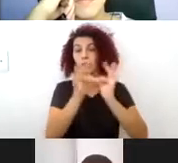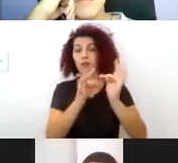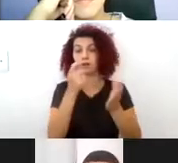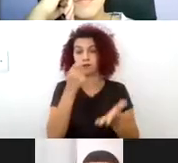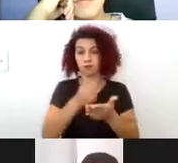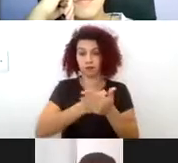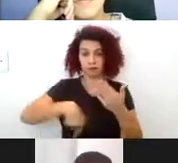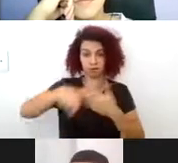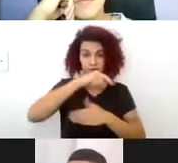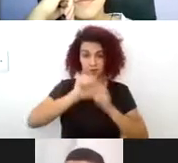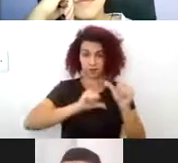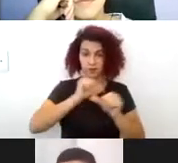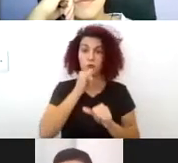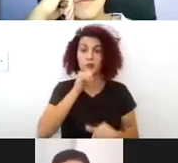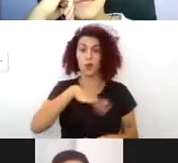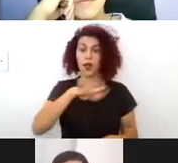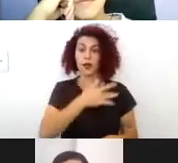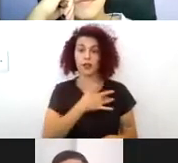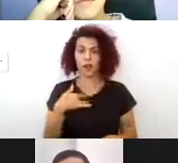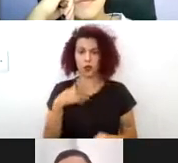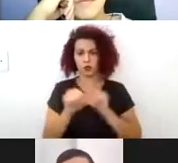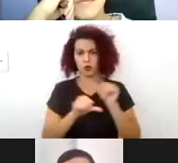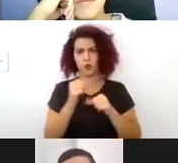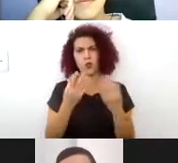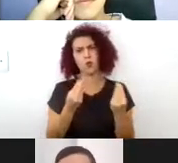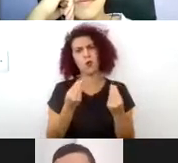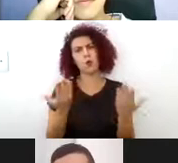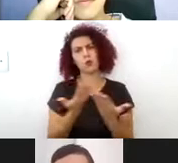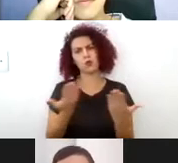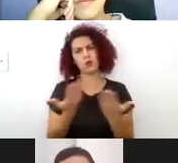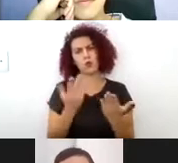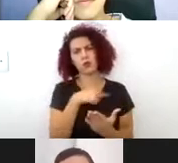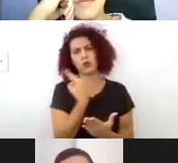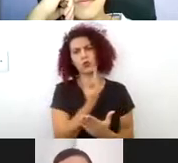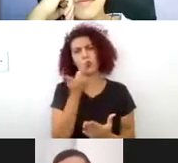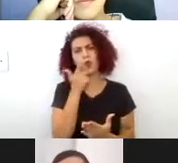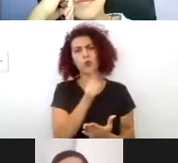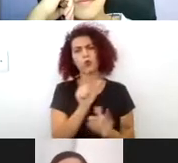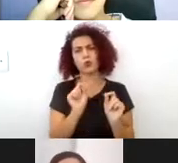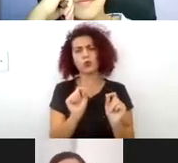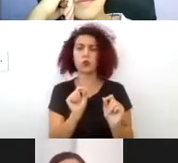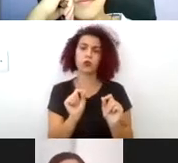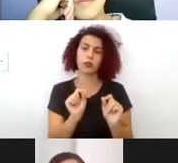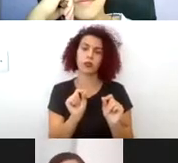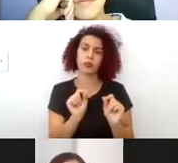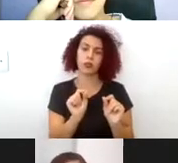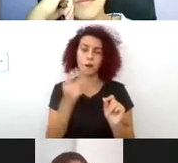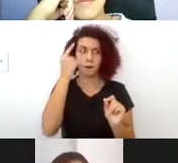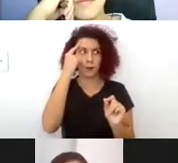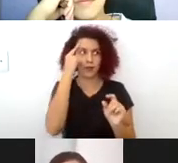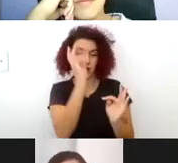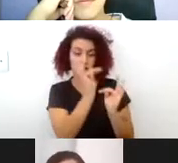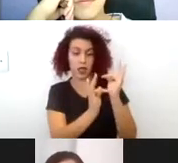então hoje por exemplo a área da saúde mudou bastante nós estamos conseguindo nessa virada Tecnológico de